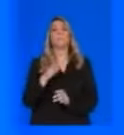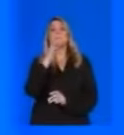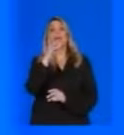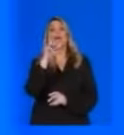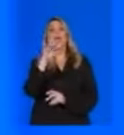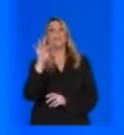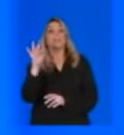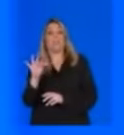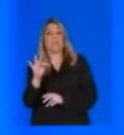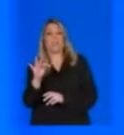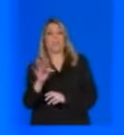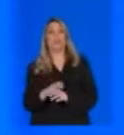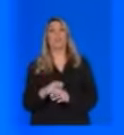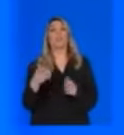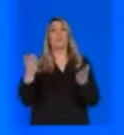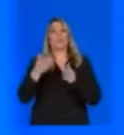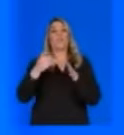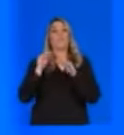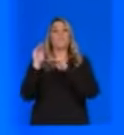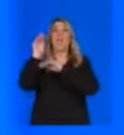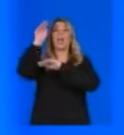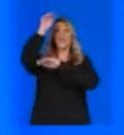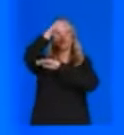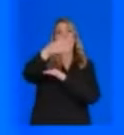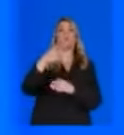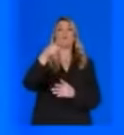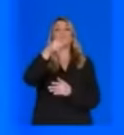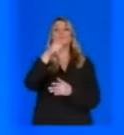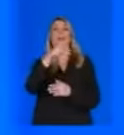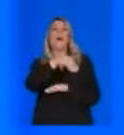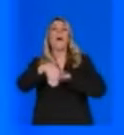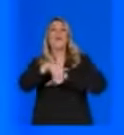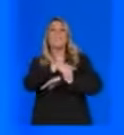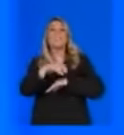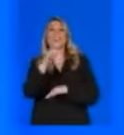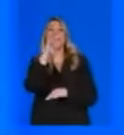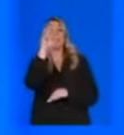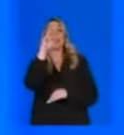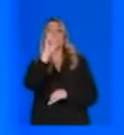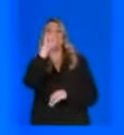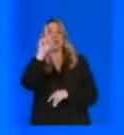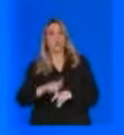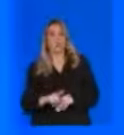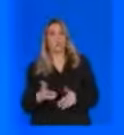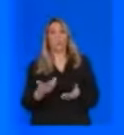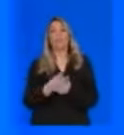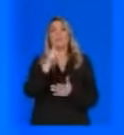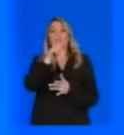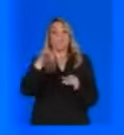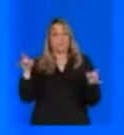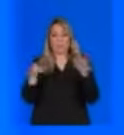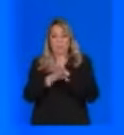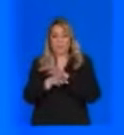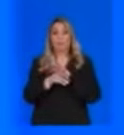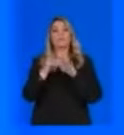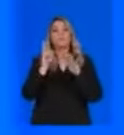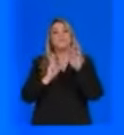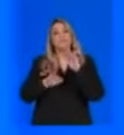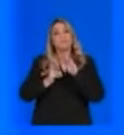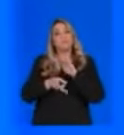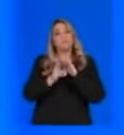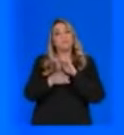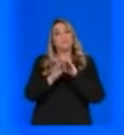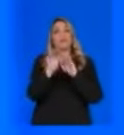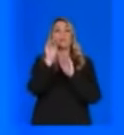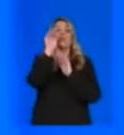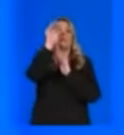Transbrasil que sai um viaduto ali do meio da Avenida Brasil em direção ao Trevo das Missões que não termina e continuar e Continuará